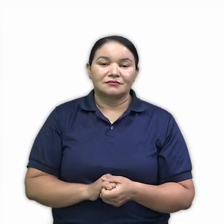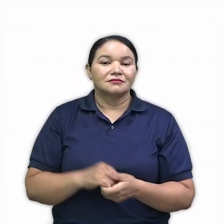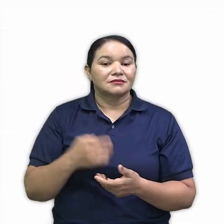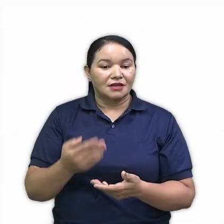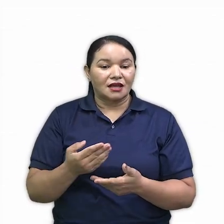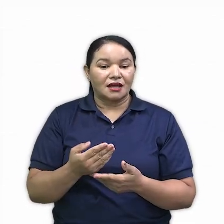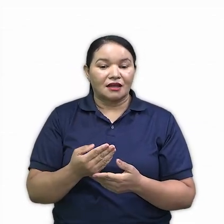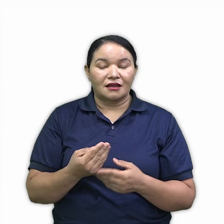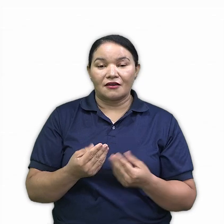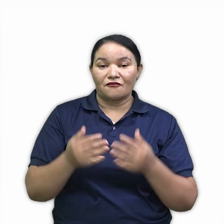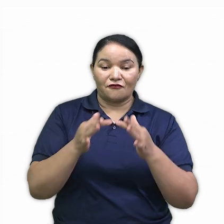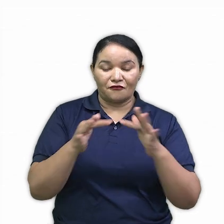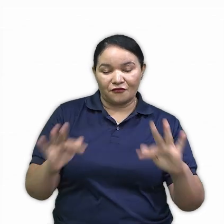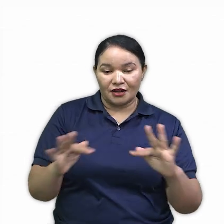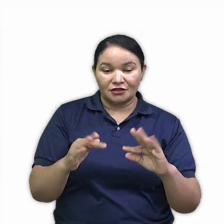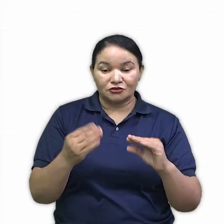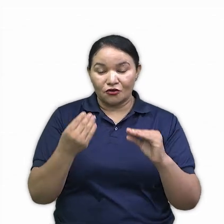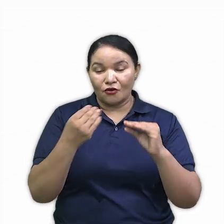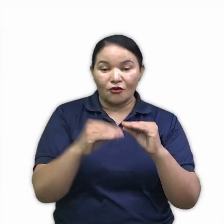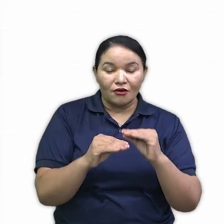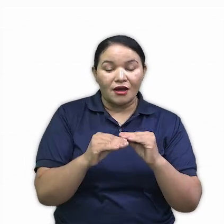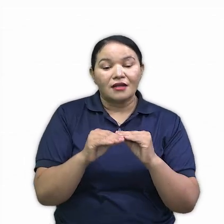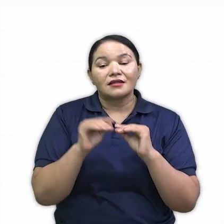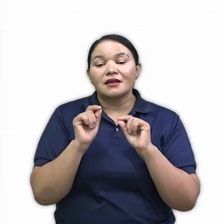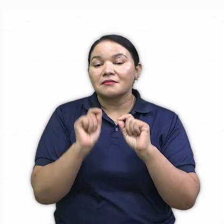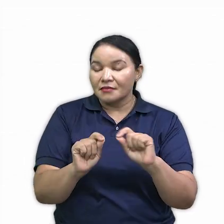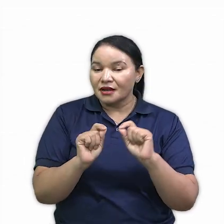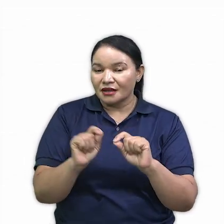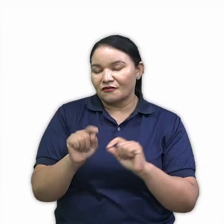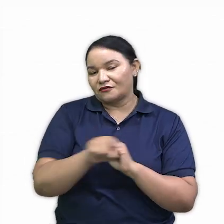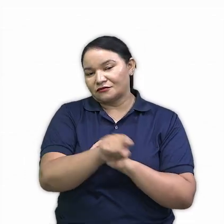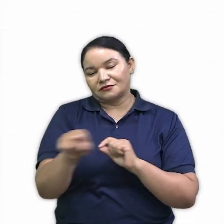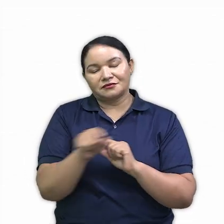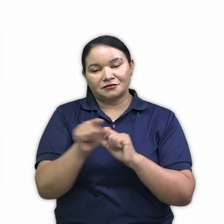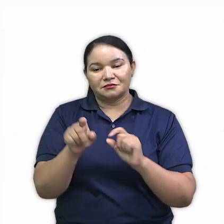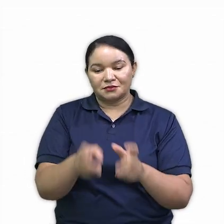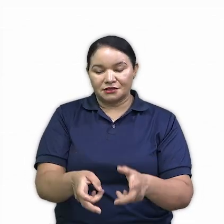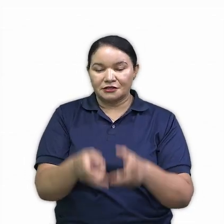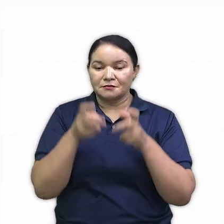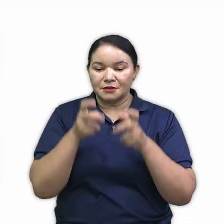propósito, para quê? Para